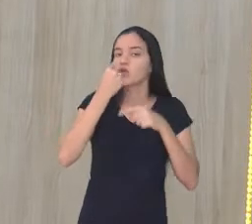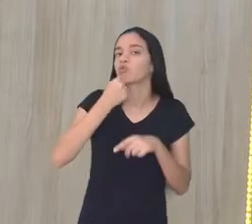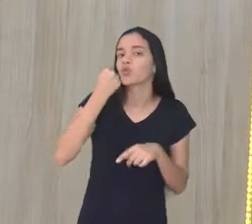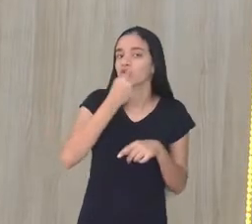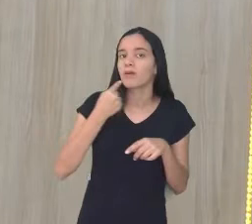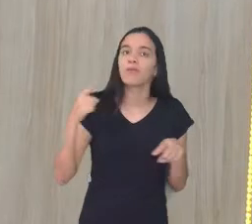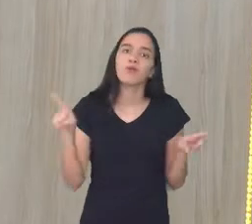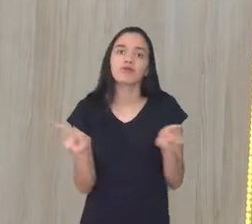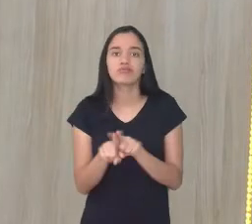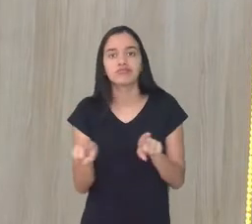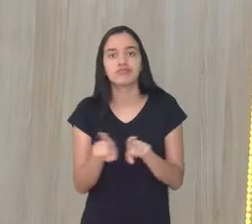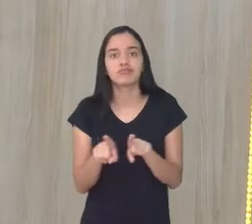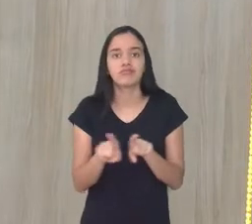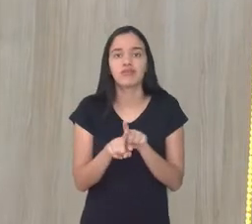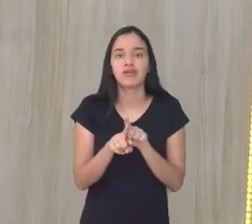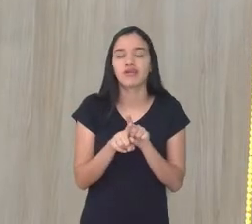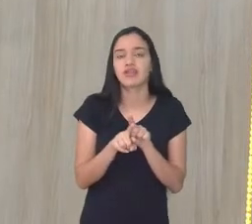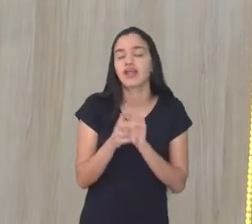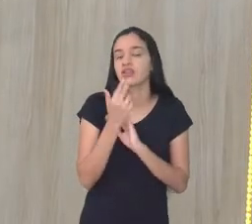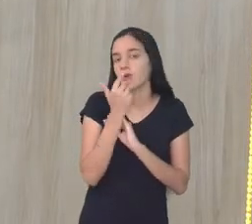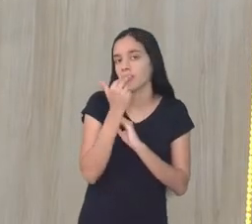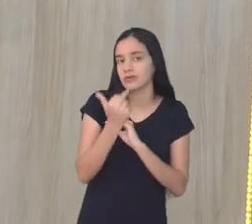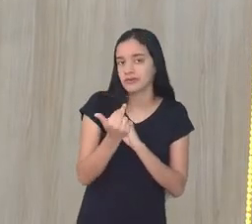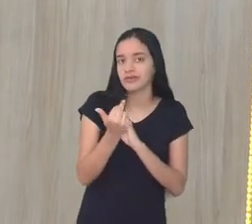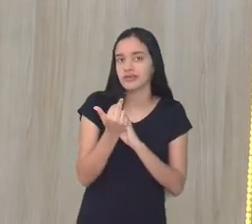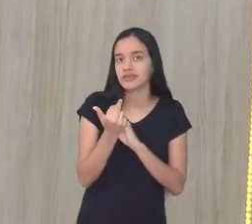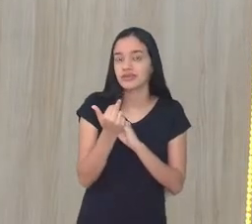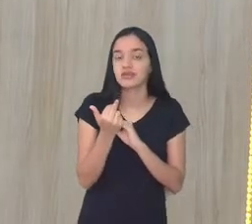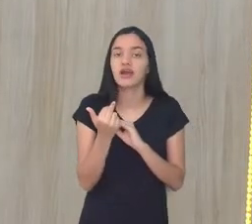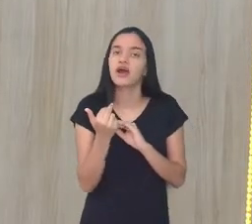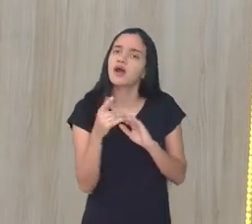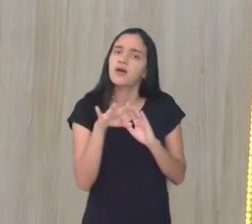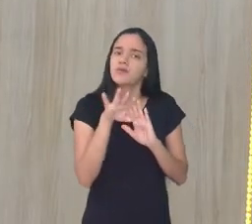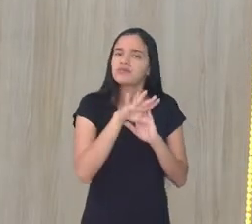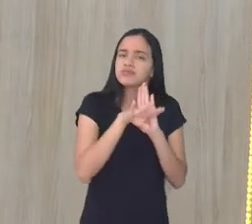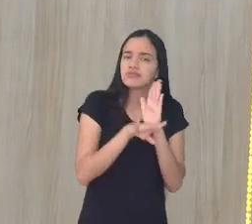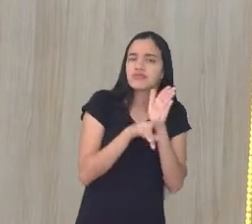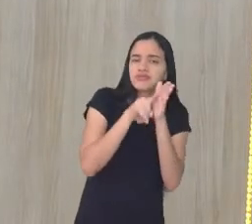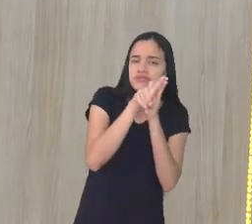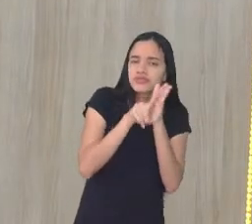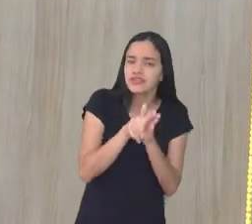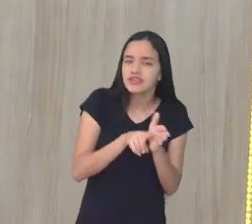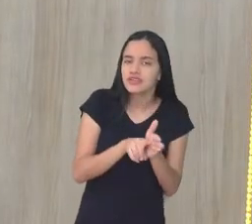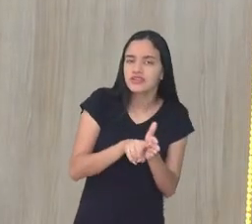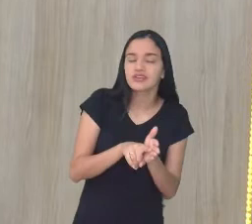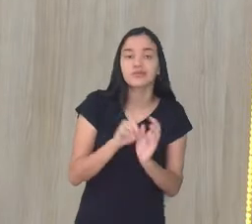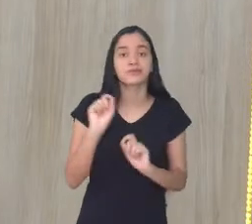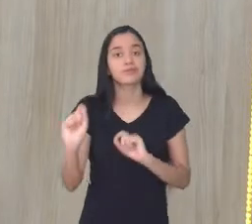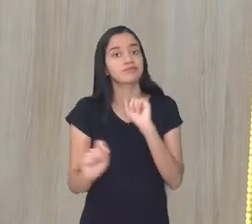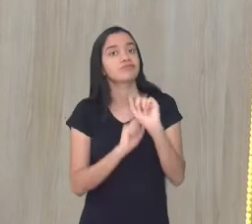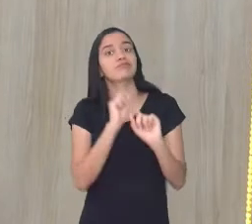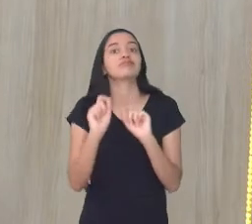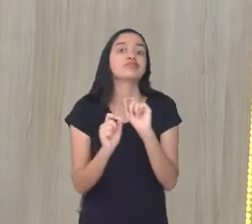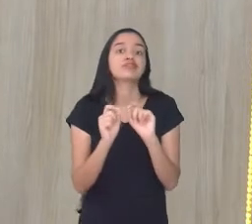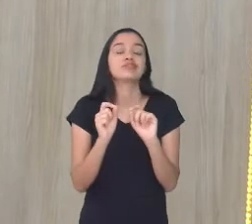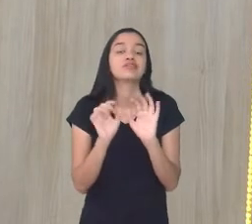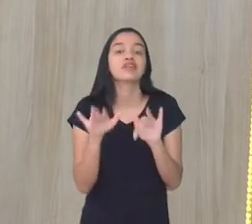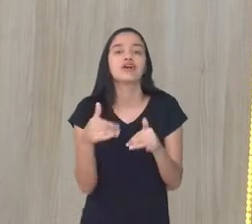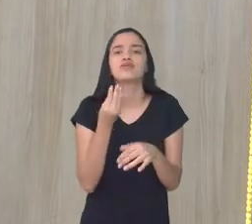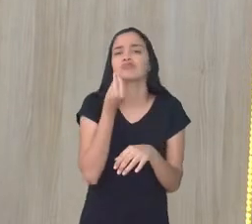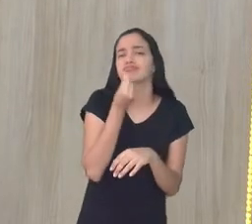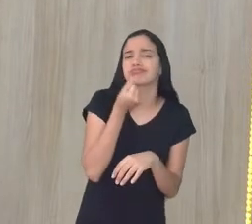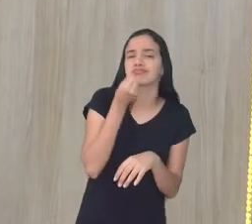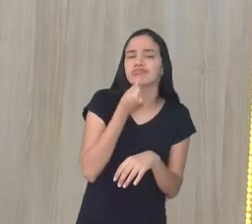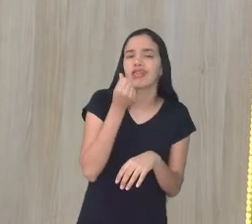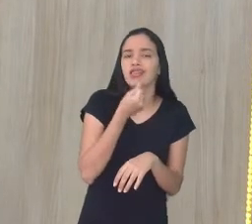boca, com a nossa língua, fazendo aí, né, toda essa questão dessa investigação do que a gente está ingerindo, do que a gente está